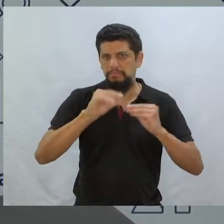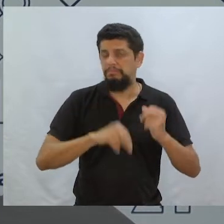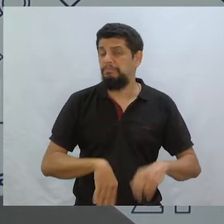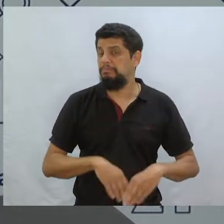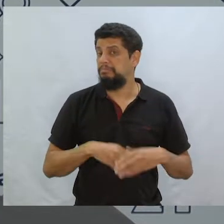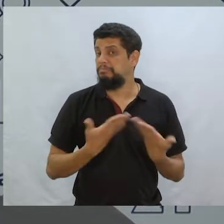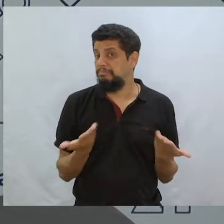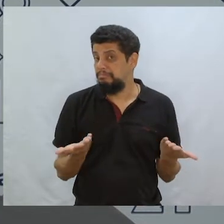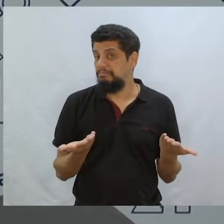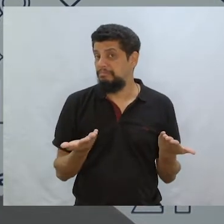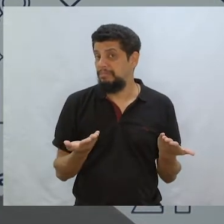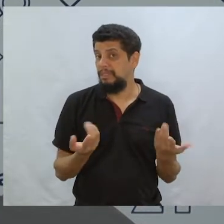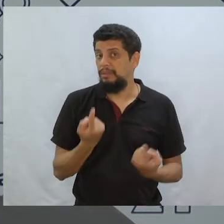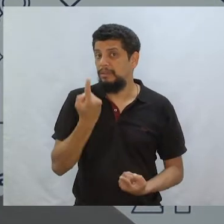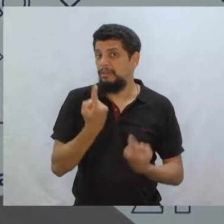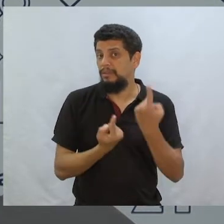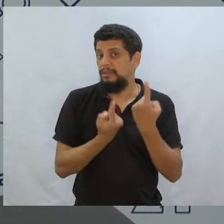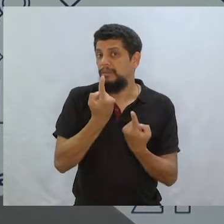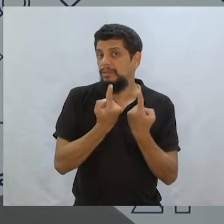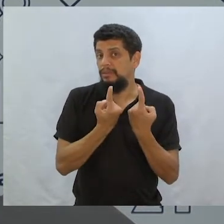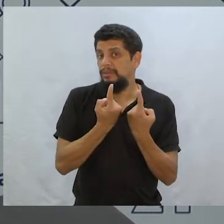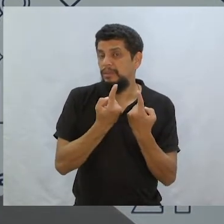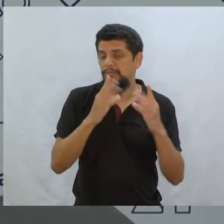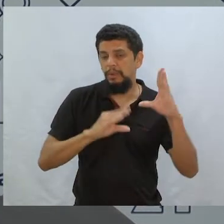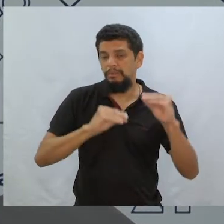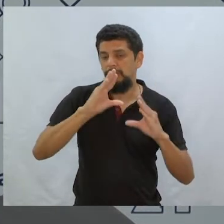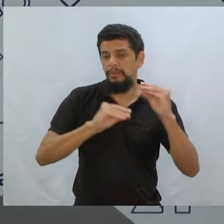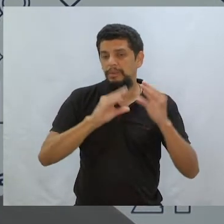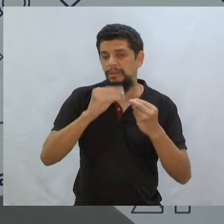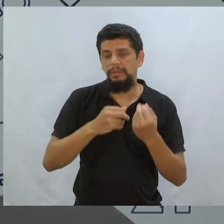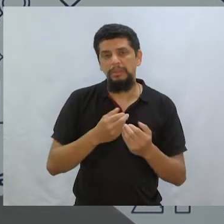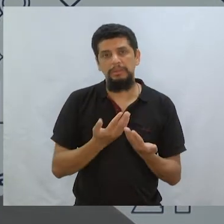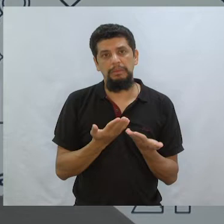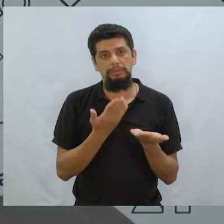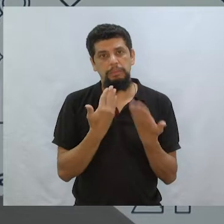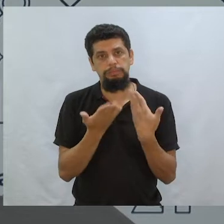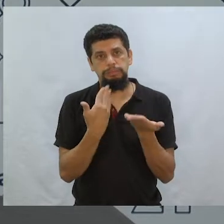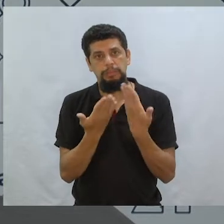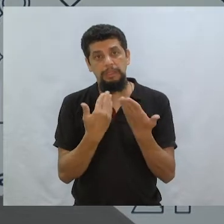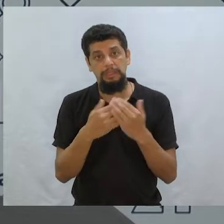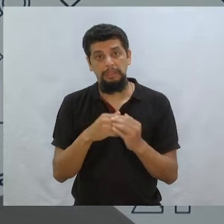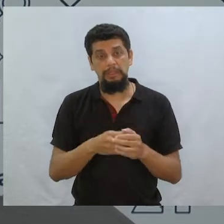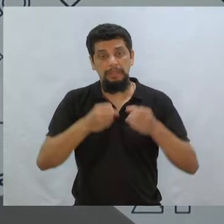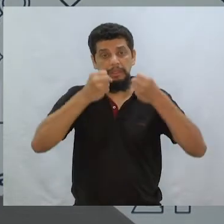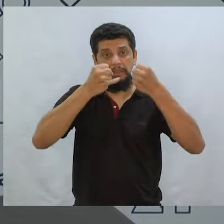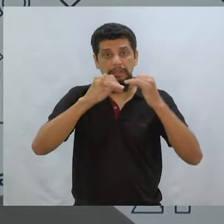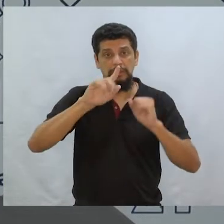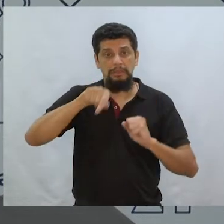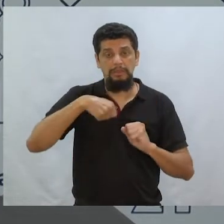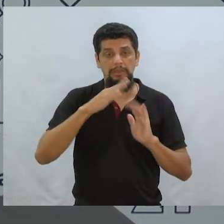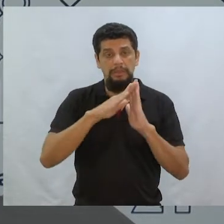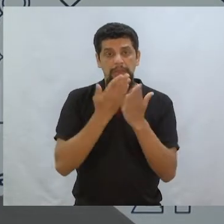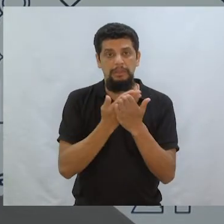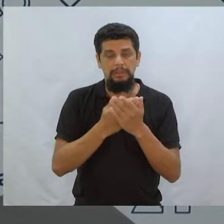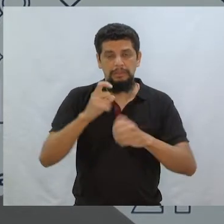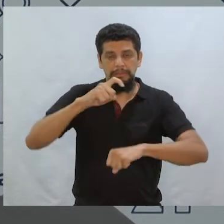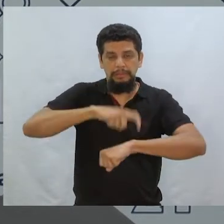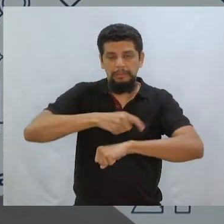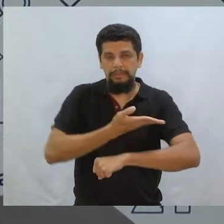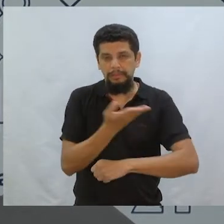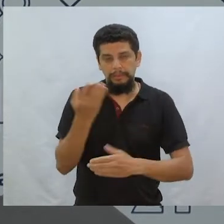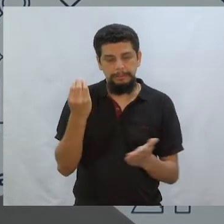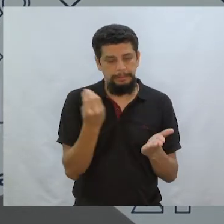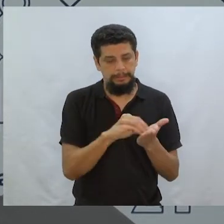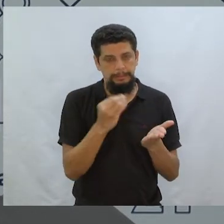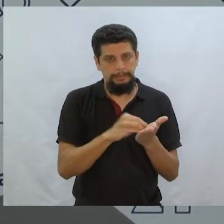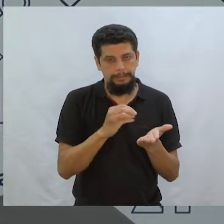responsável Então qual será o discurso Lembrando que nós estamos falando de escola vou dar um tempinho para você pensar